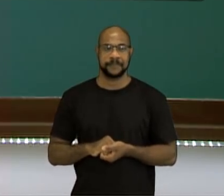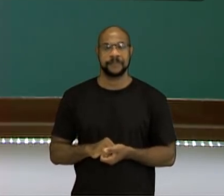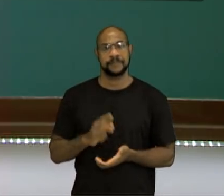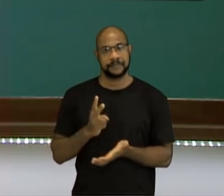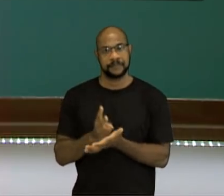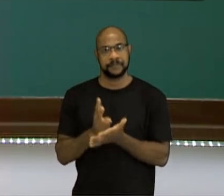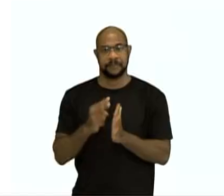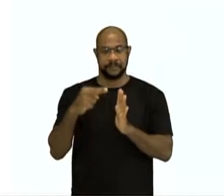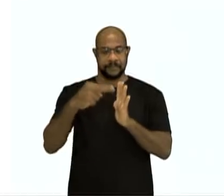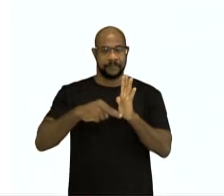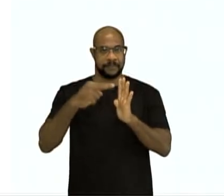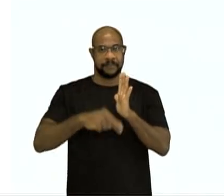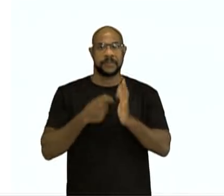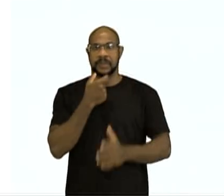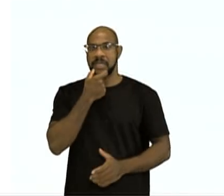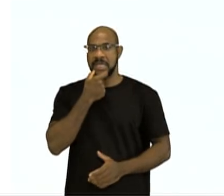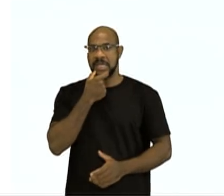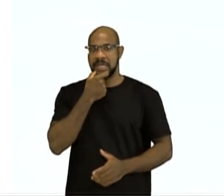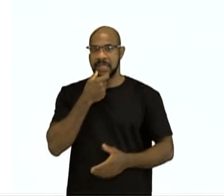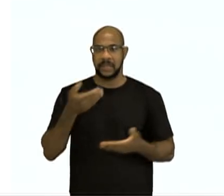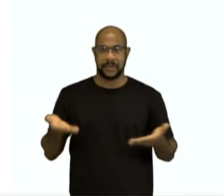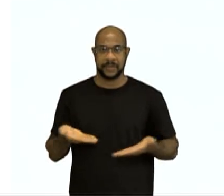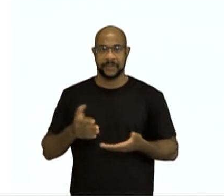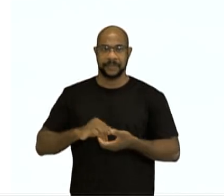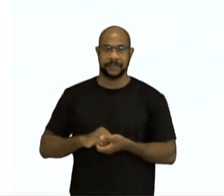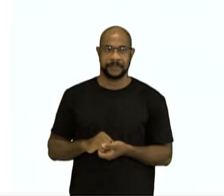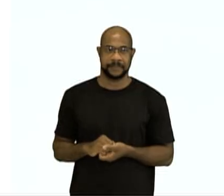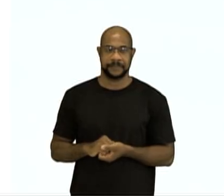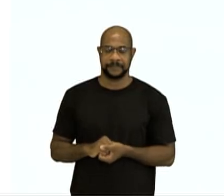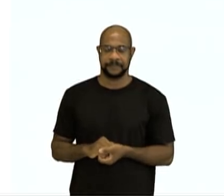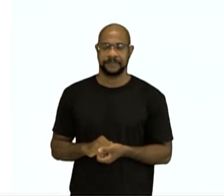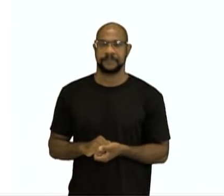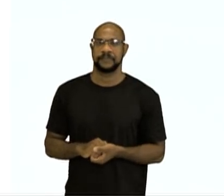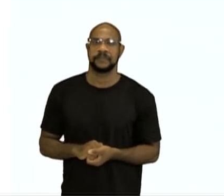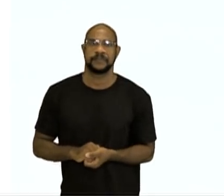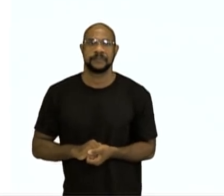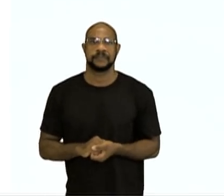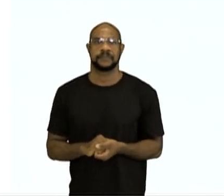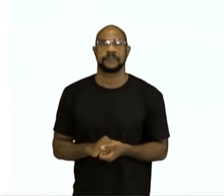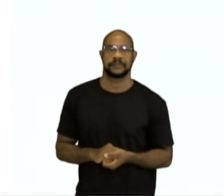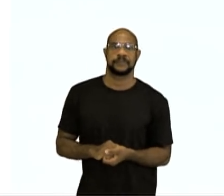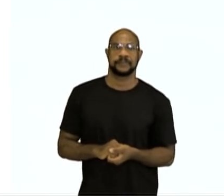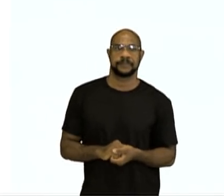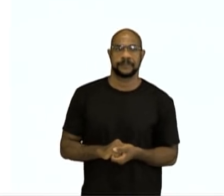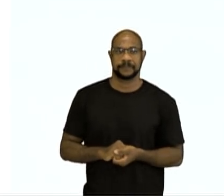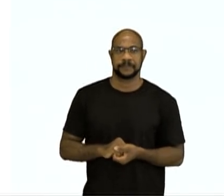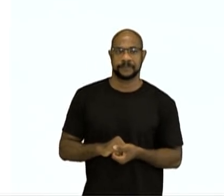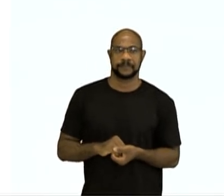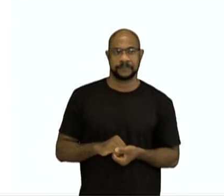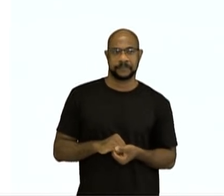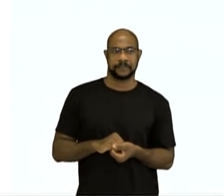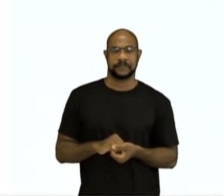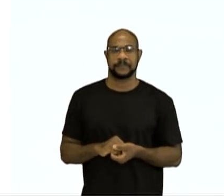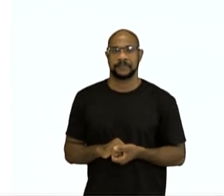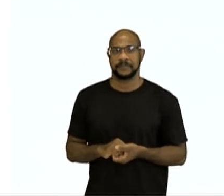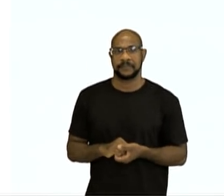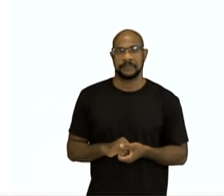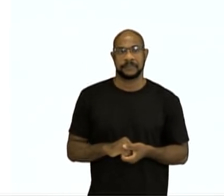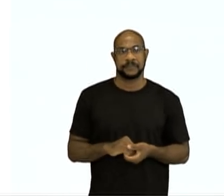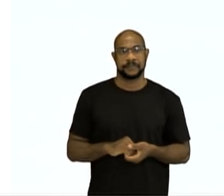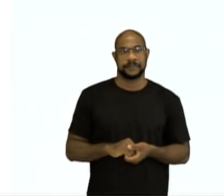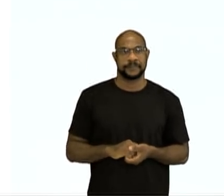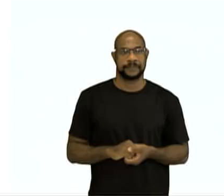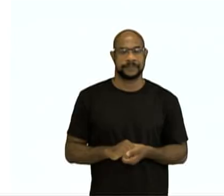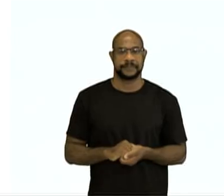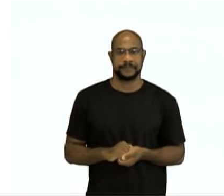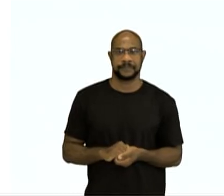Continuando o texto. Ramadan, the holy month that requires Muslim to fast and